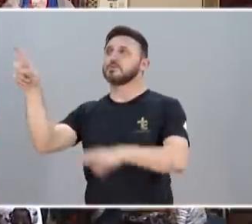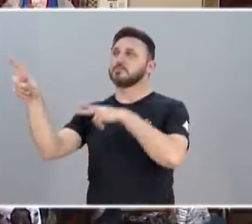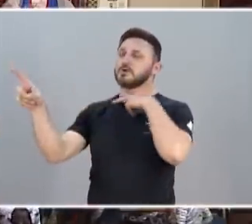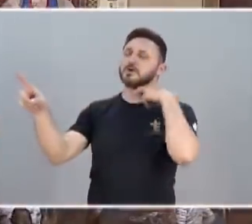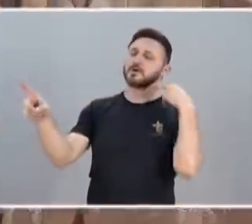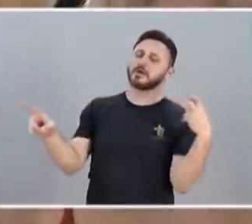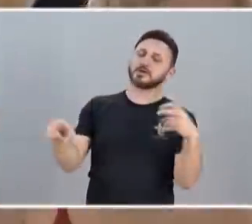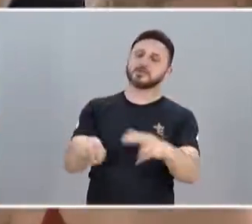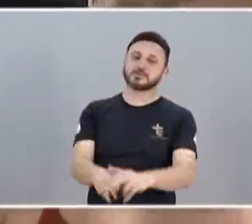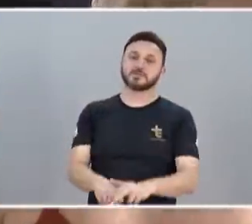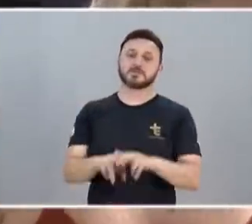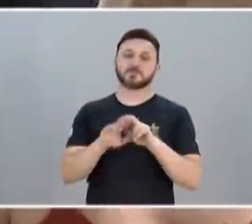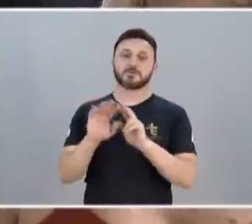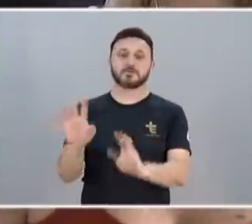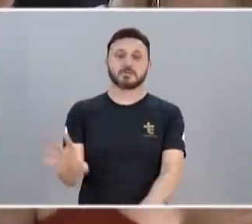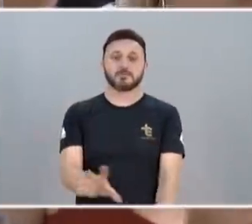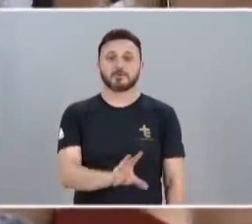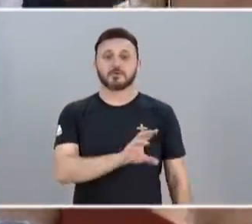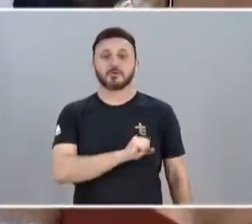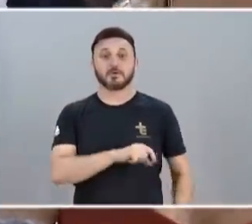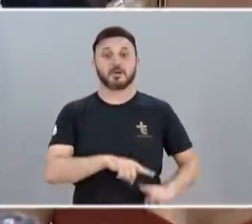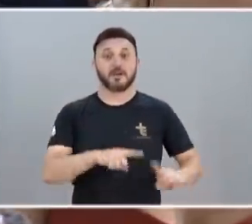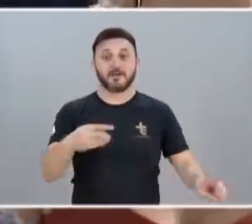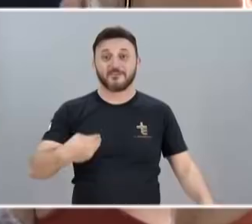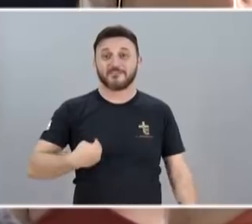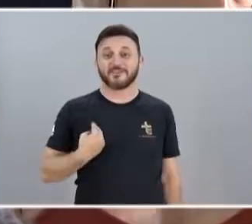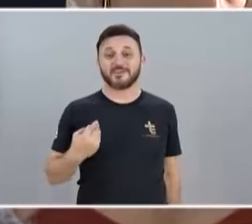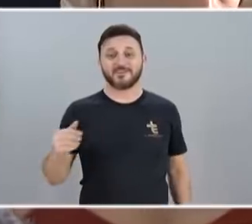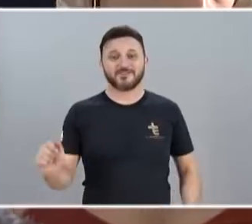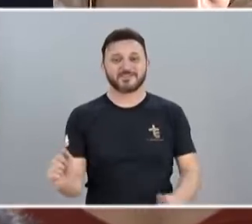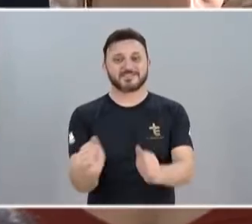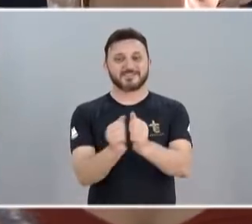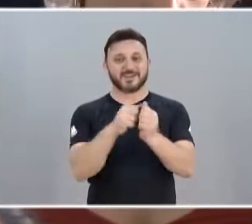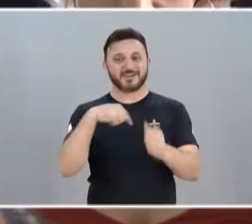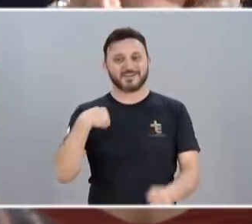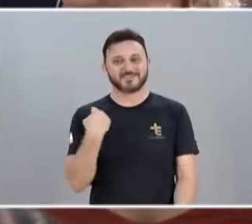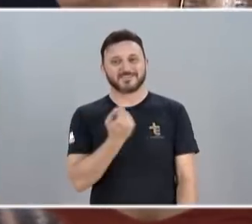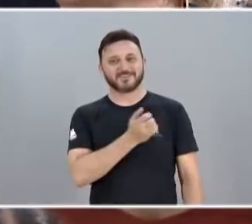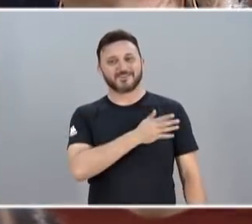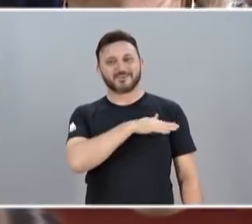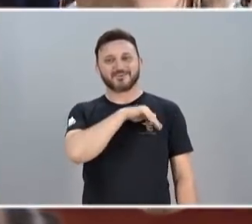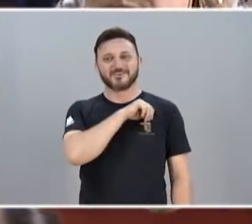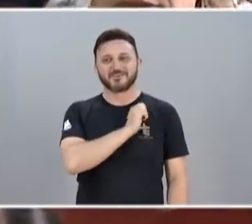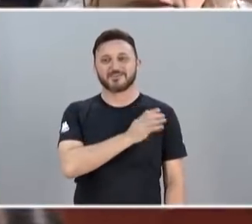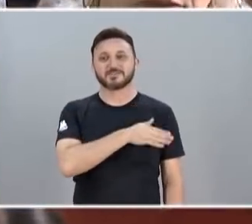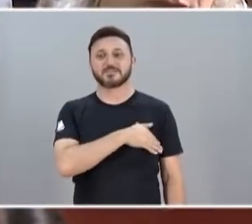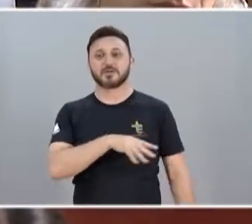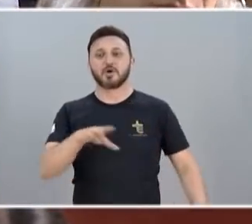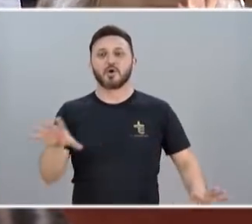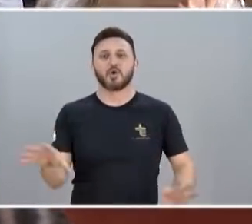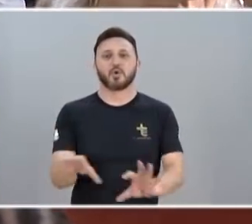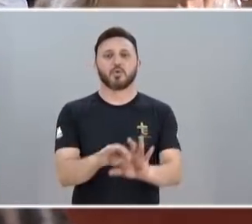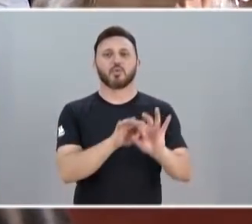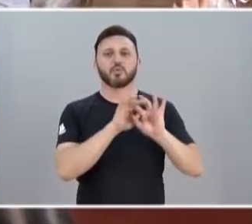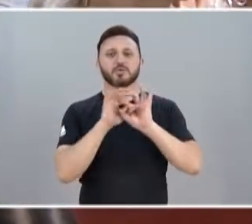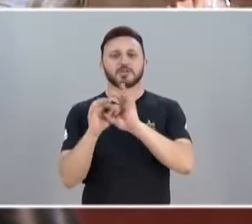tu morreste por amor, vivo estás em nós.